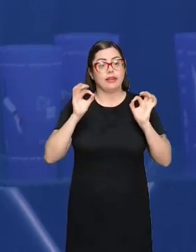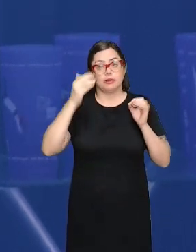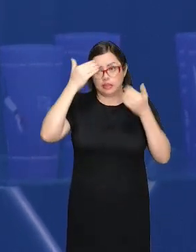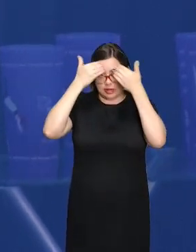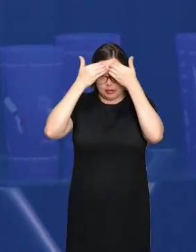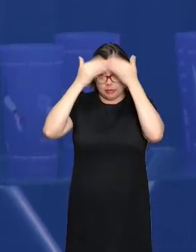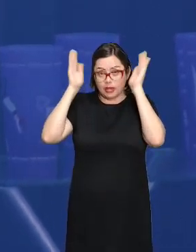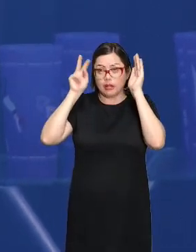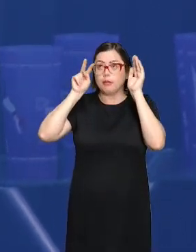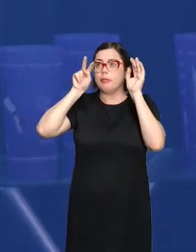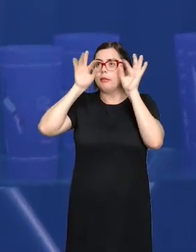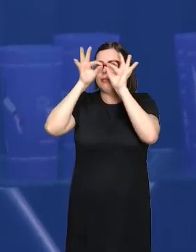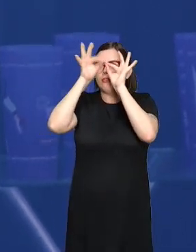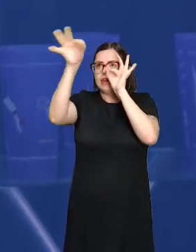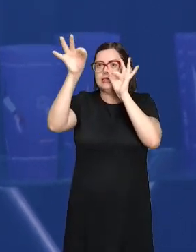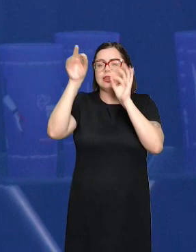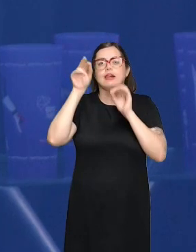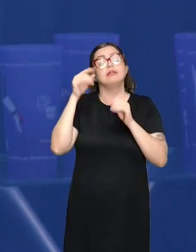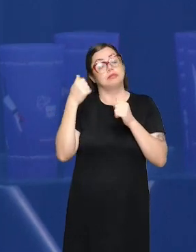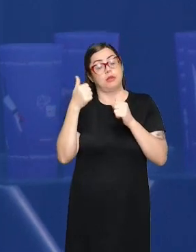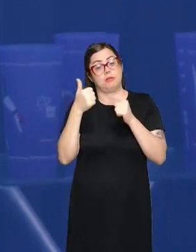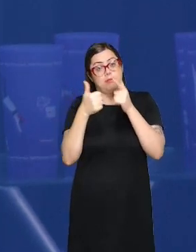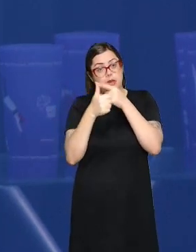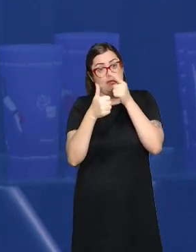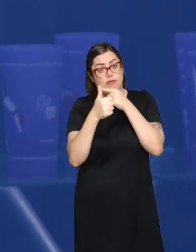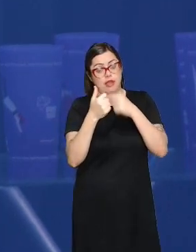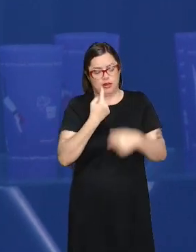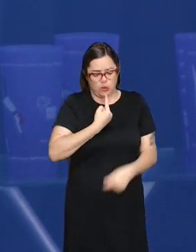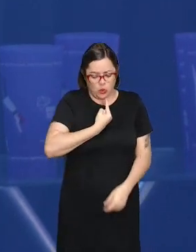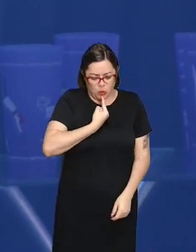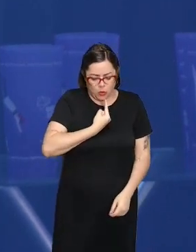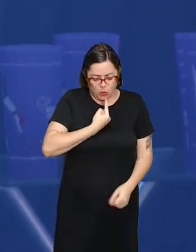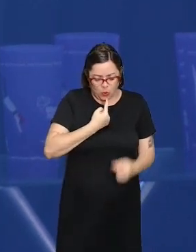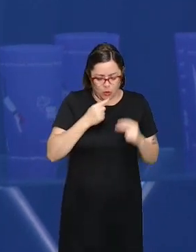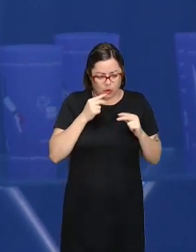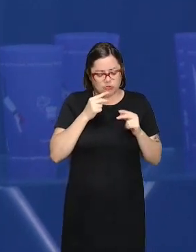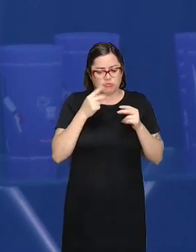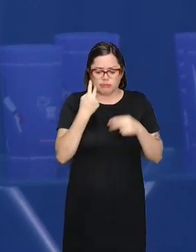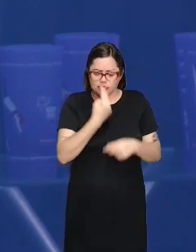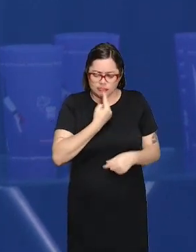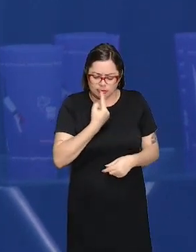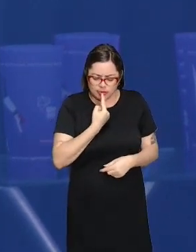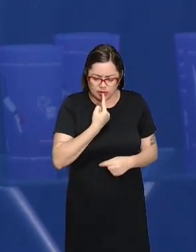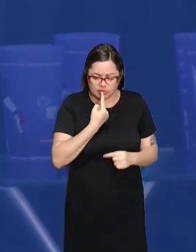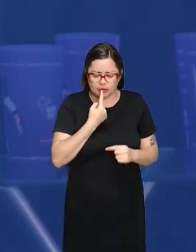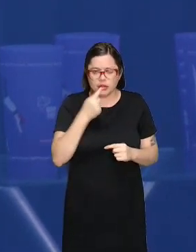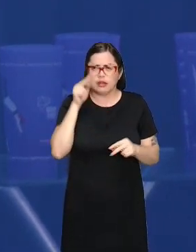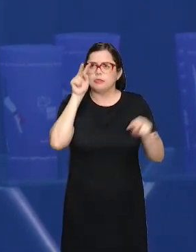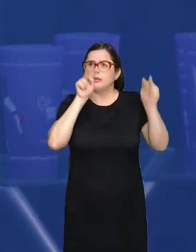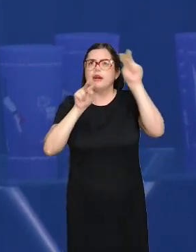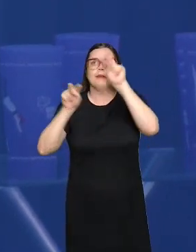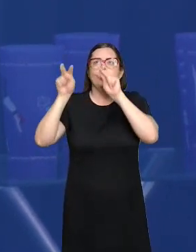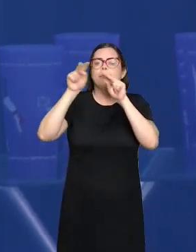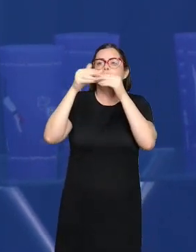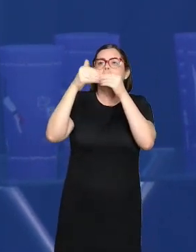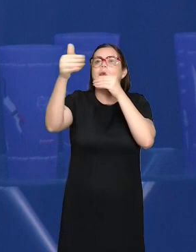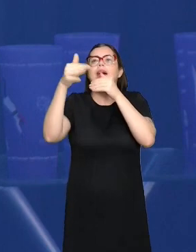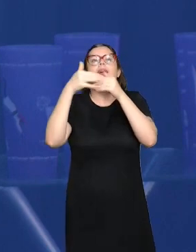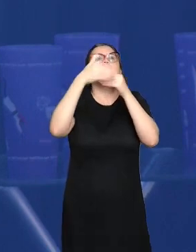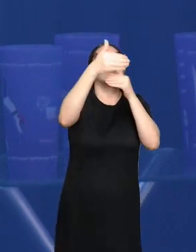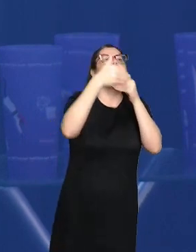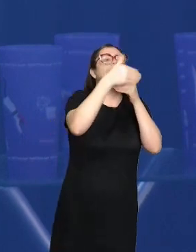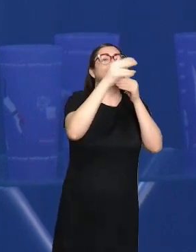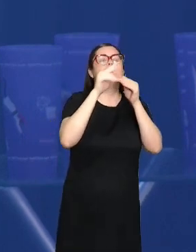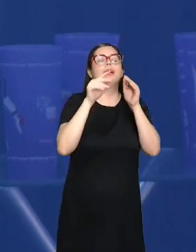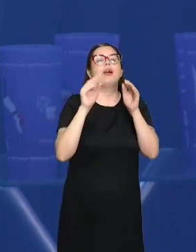sempre o externo. Então, são pessoas que se isolam, né, olhando para fora, sem uma interação que seja a priorística, sem uma